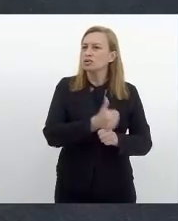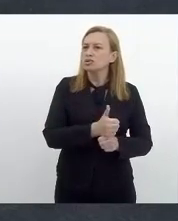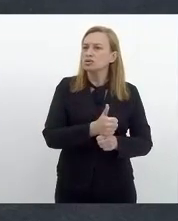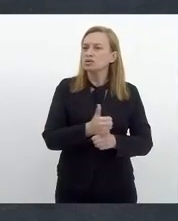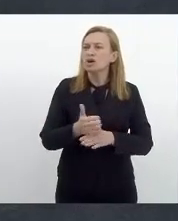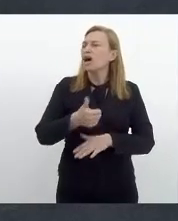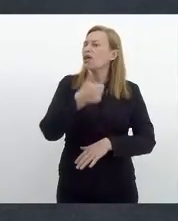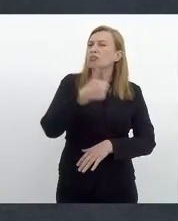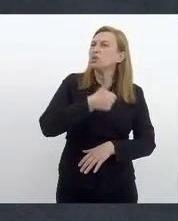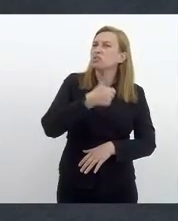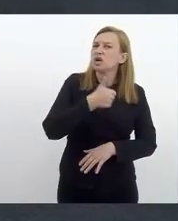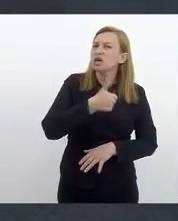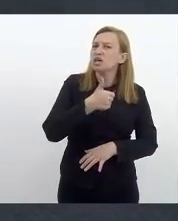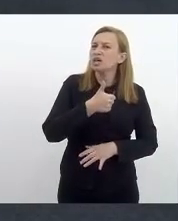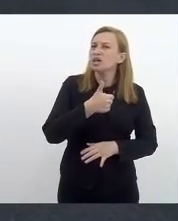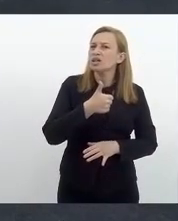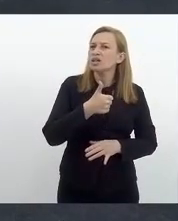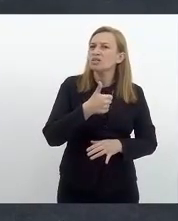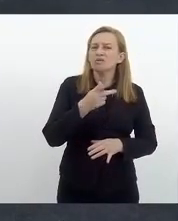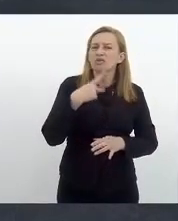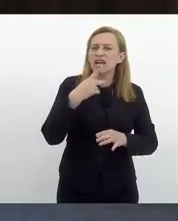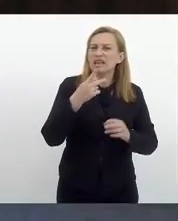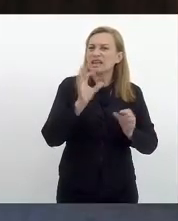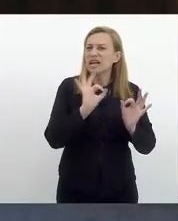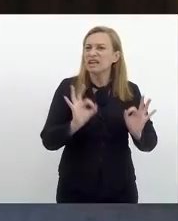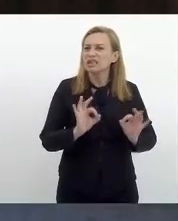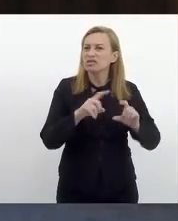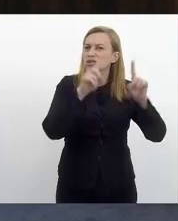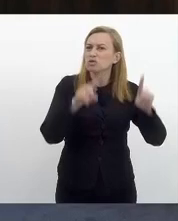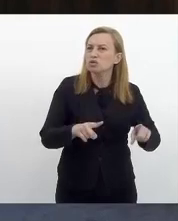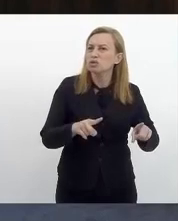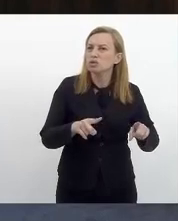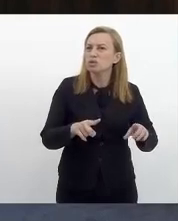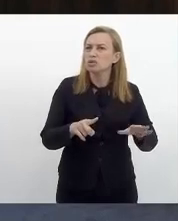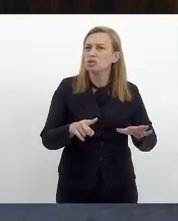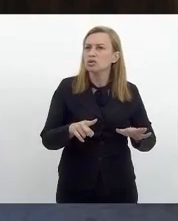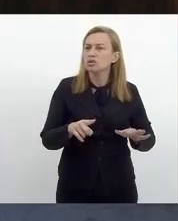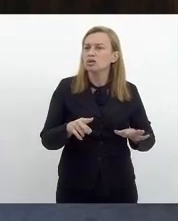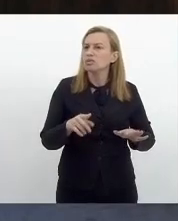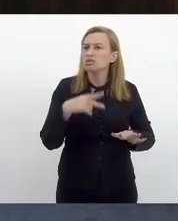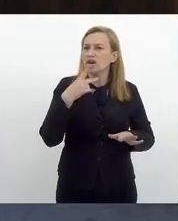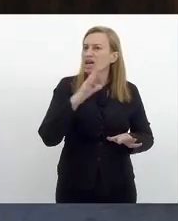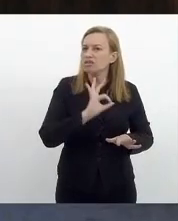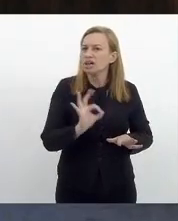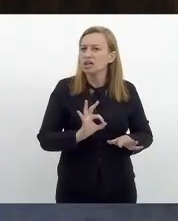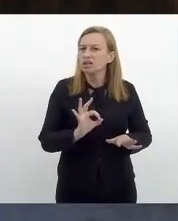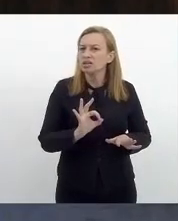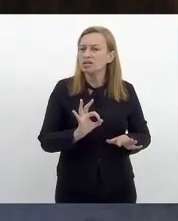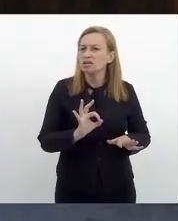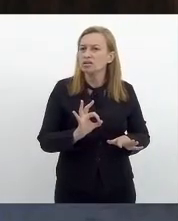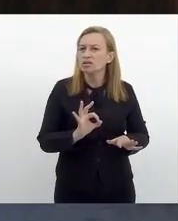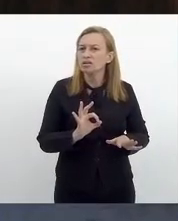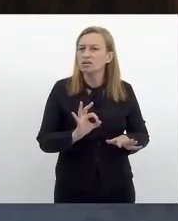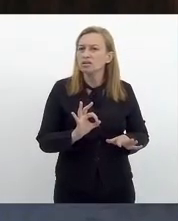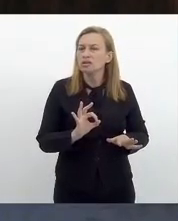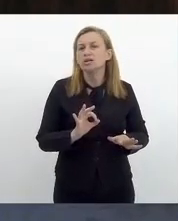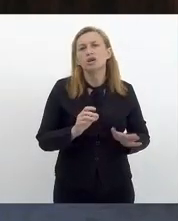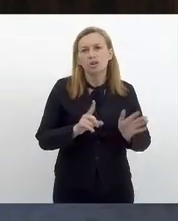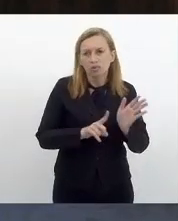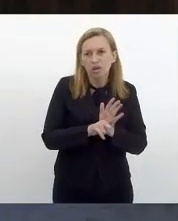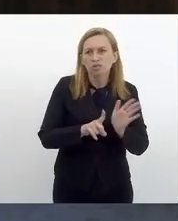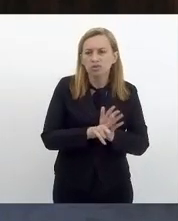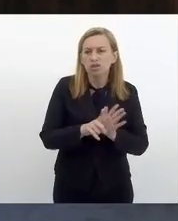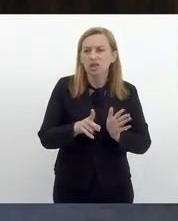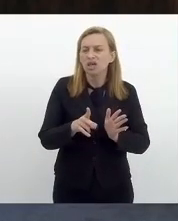gastos é a representação servidor não vai falar vai mexer no fizeram menção a não for eu volto com o deputado Márcio